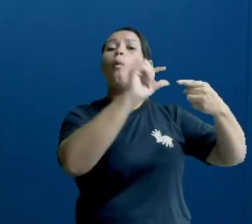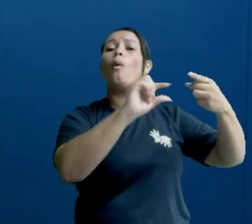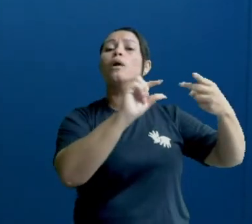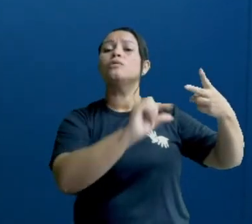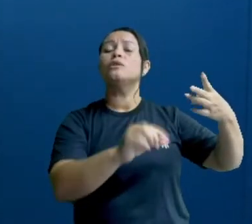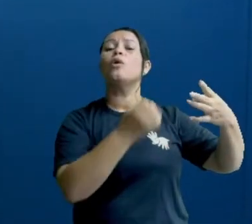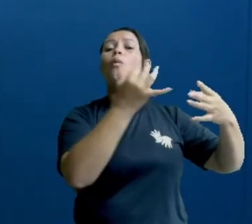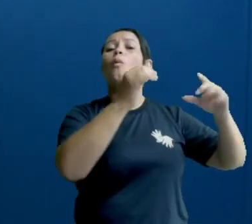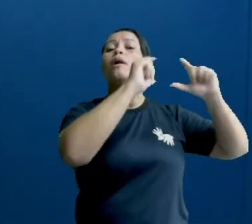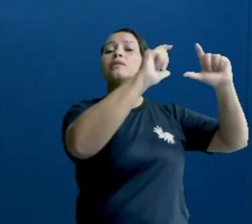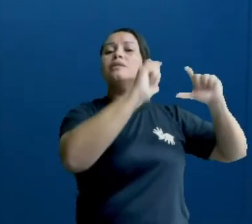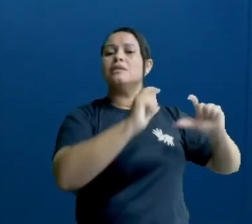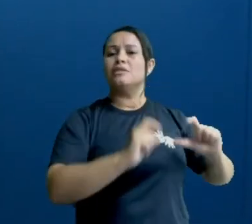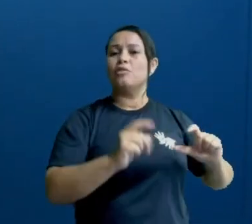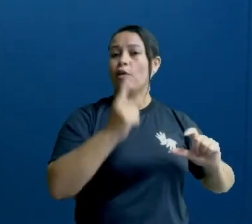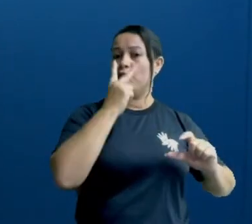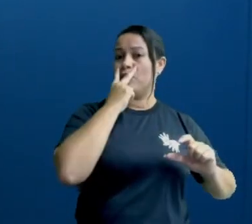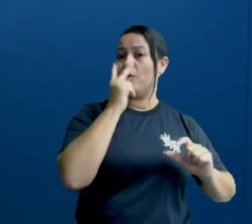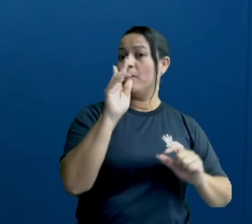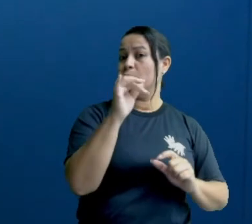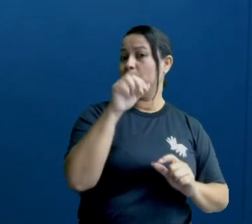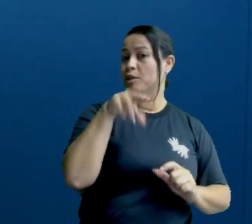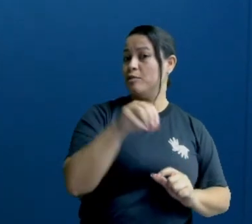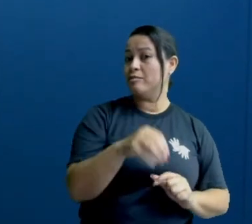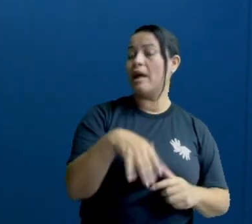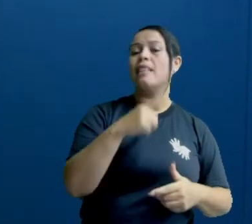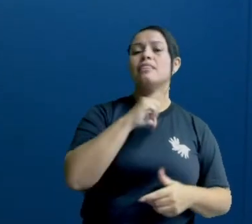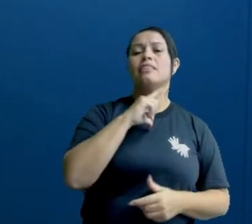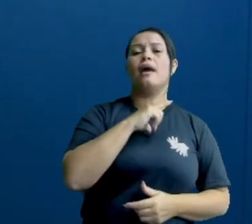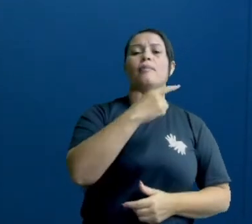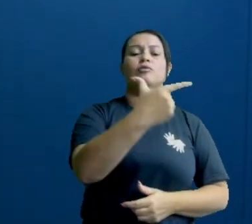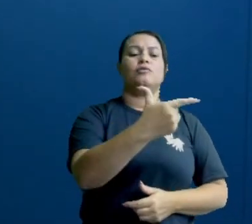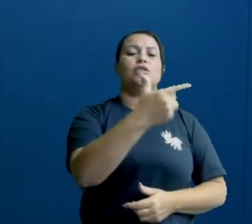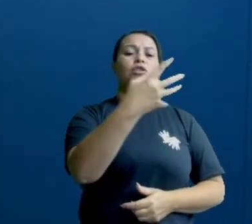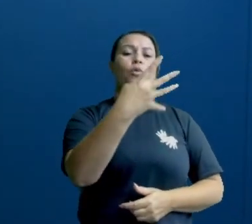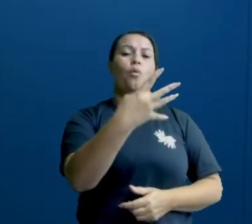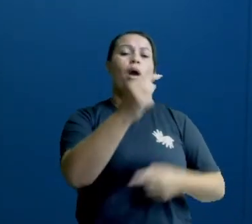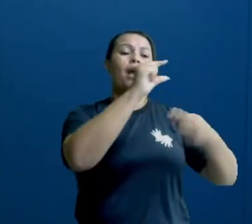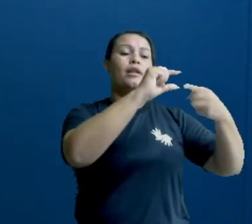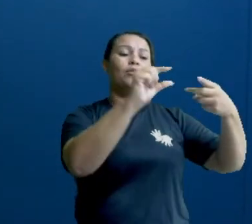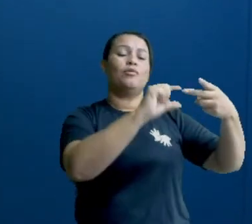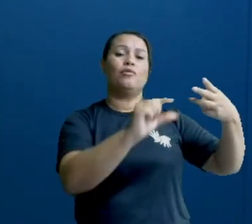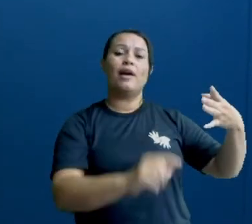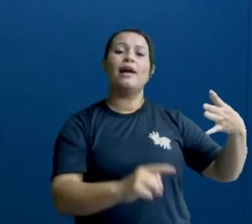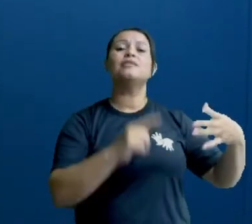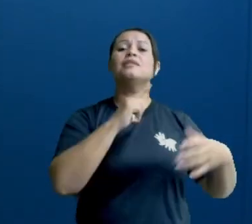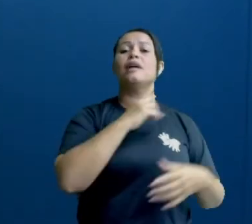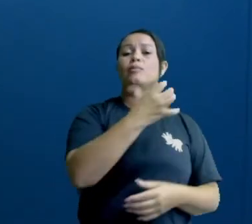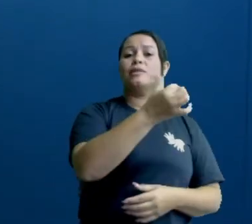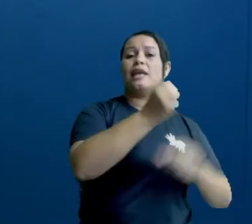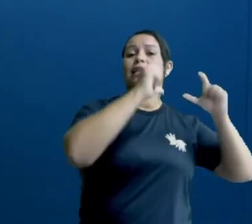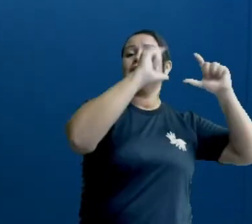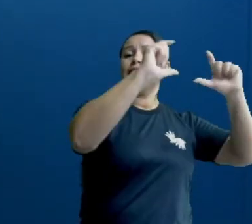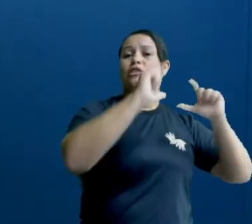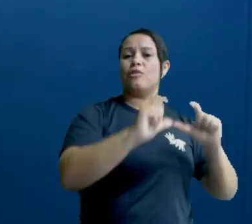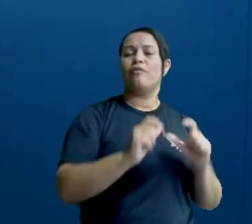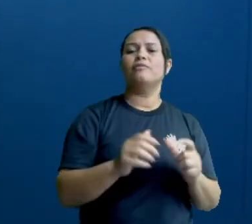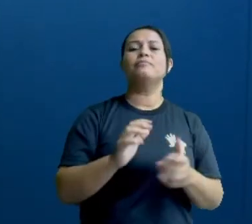estrofes tem lá no hino de Vitória? Nós temos 24 versos e 6